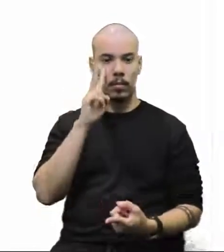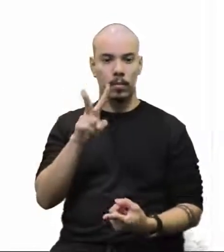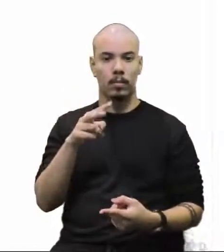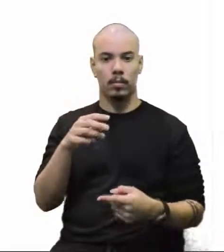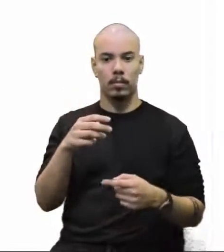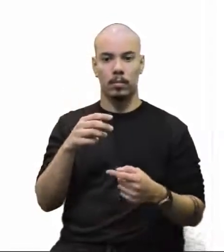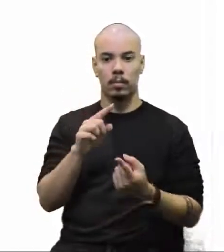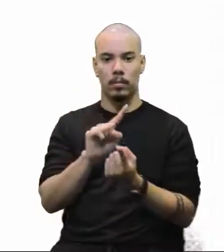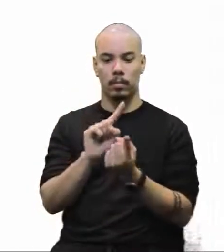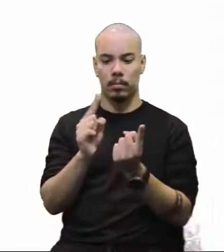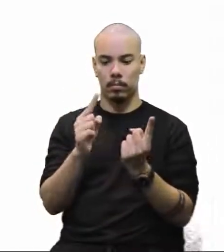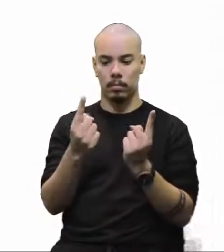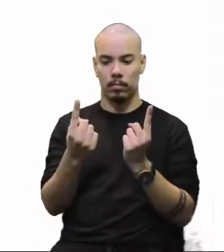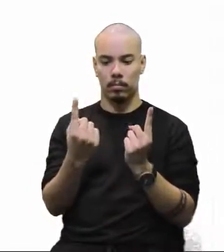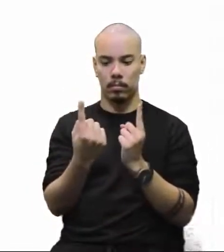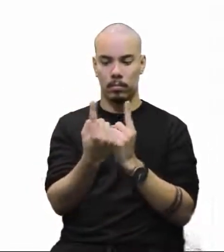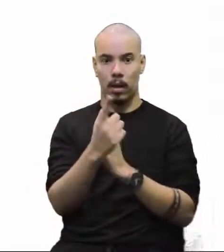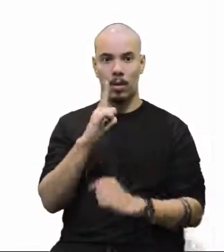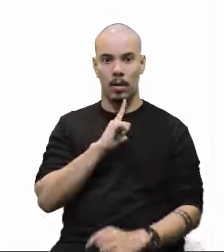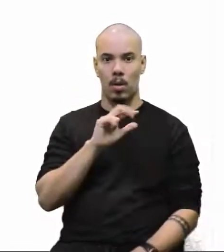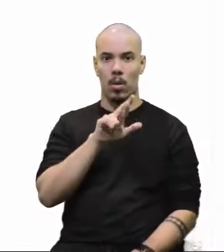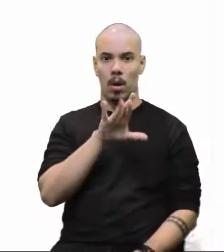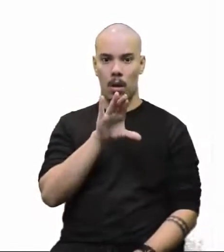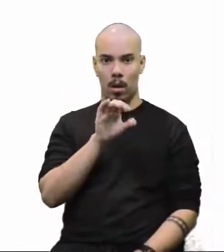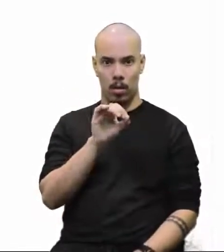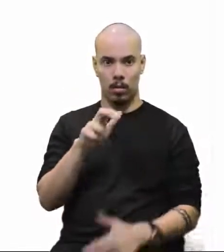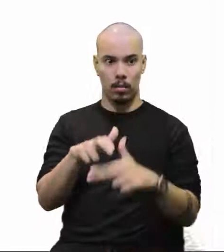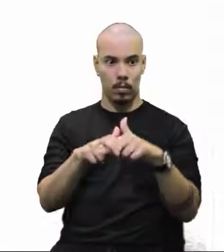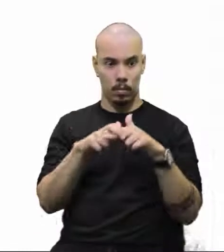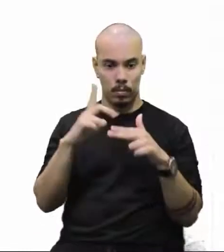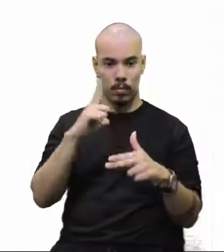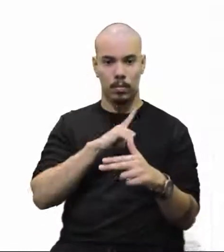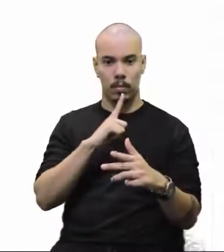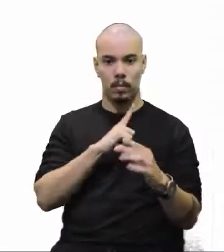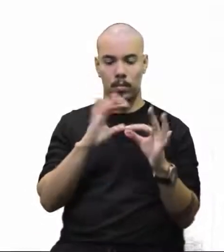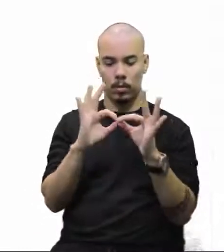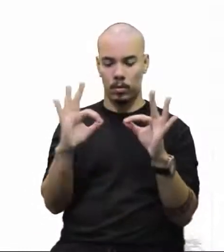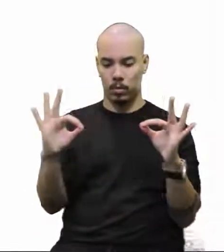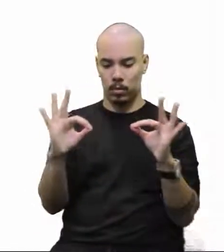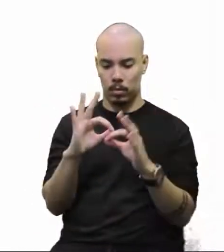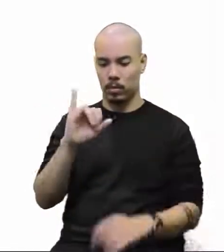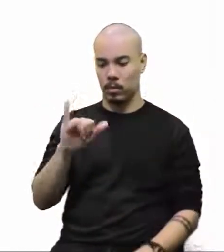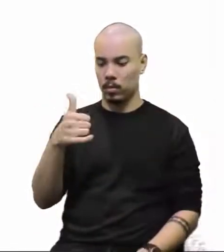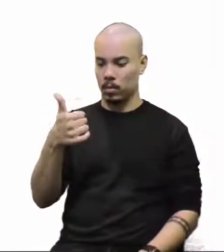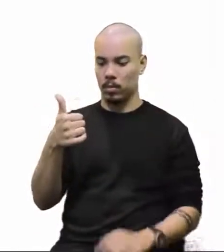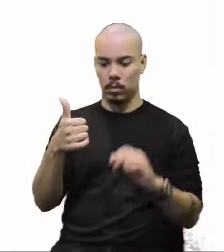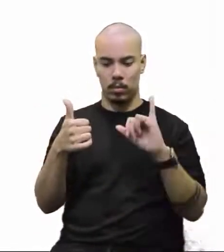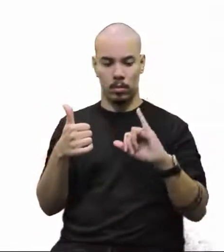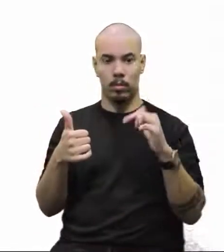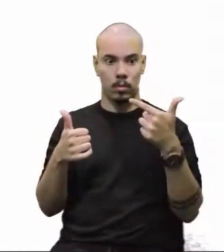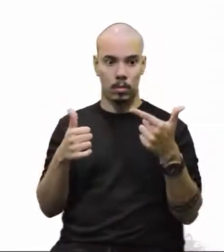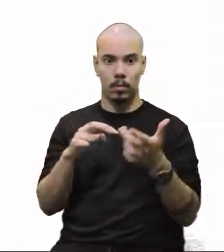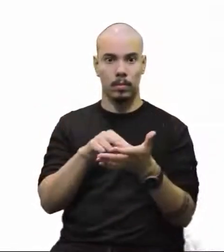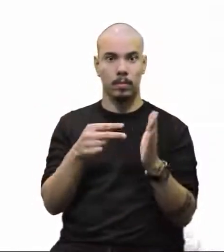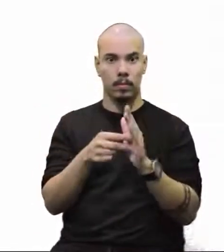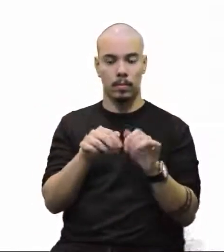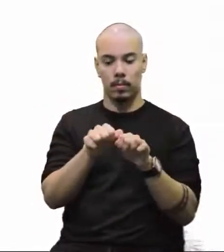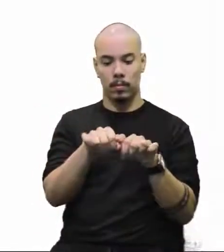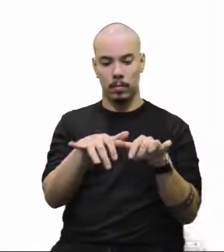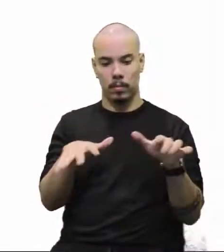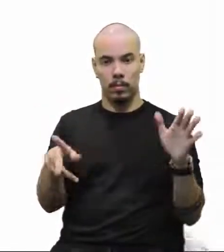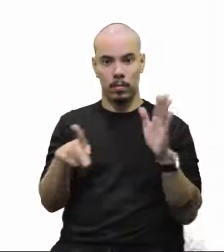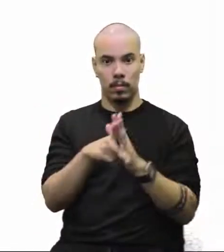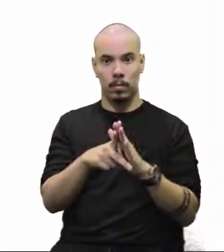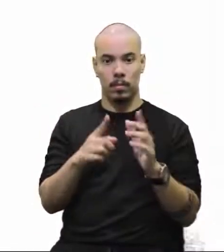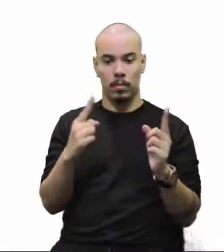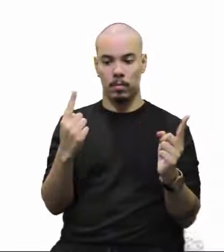magnético girando, então você tem um raio, né? A distância entre 1 e 2 vai ser a distância desse raio do campo magnético que está